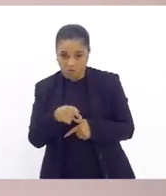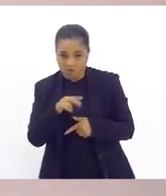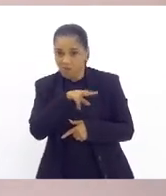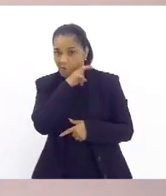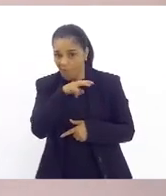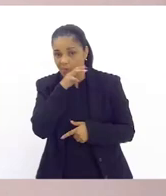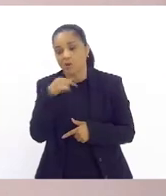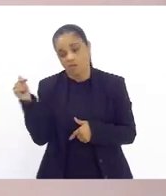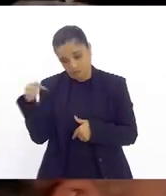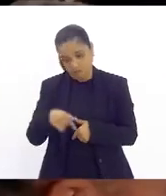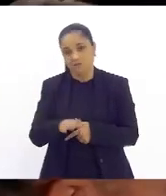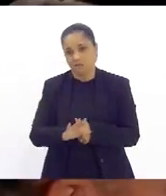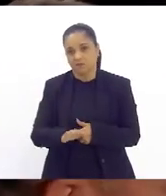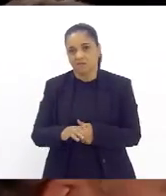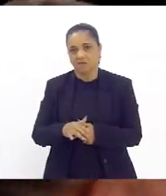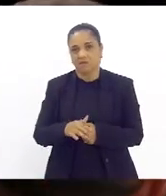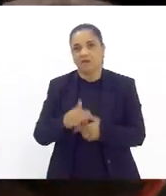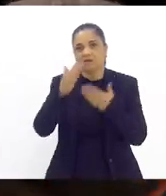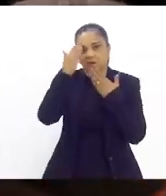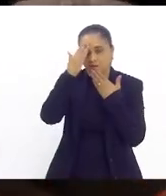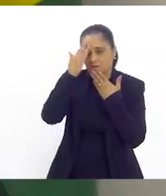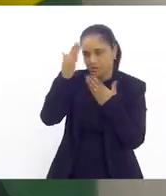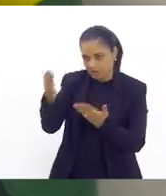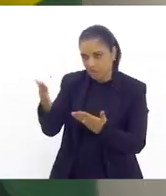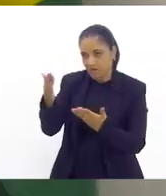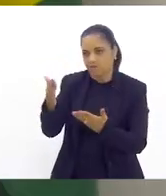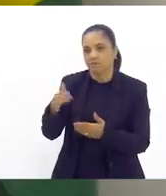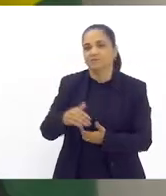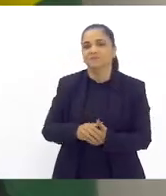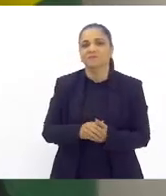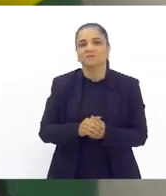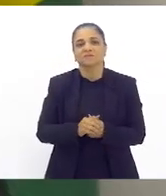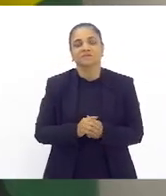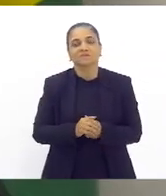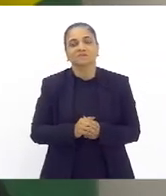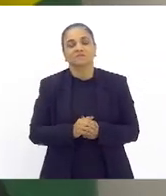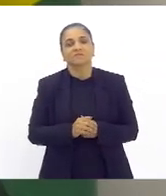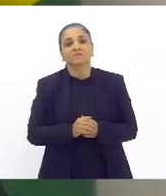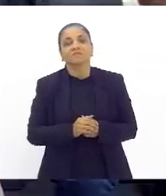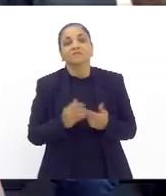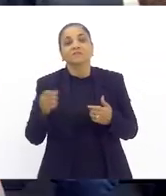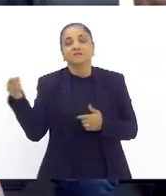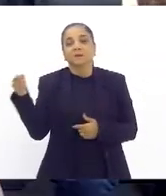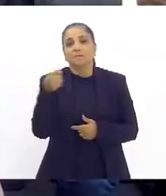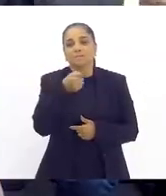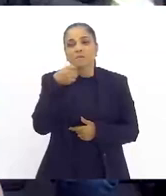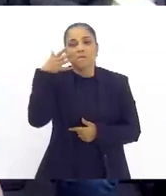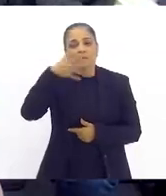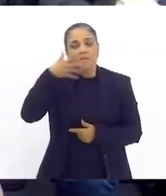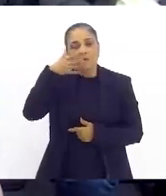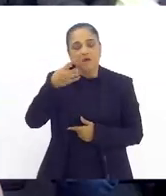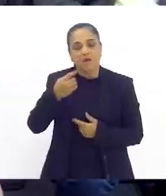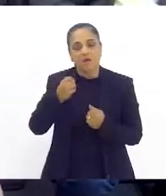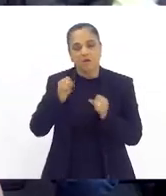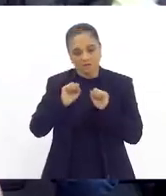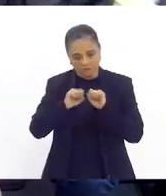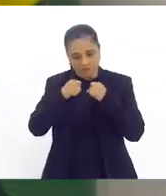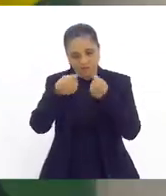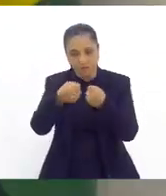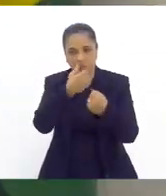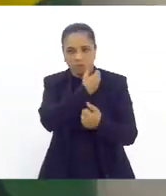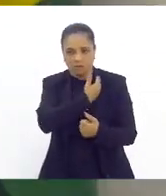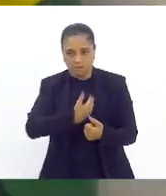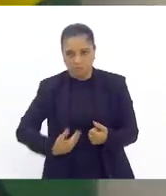ia trazer eu ia muito obrigada gostaria de passar a palavra para Defensoria Pública Doutora